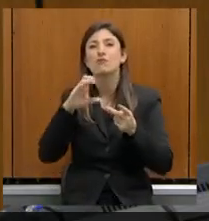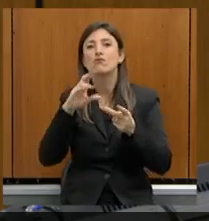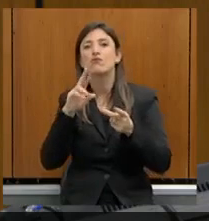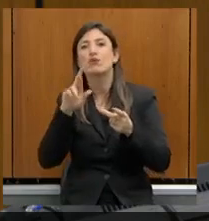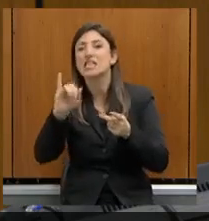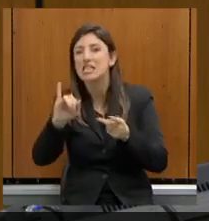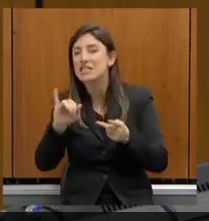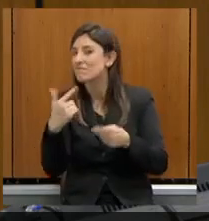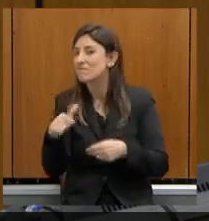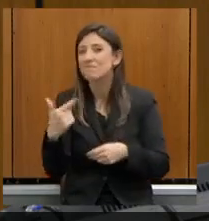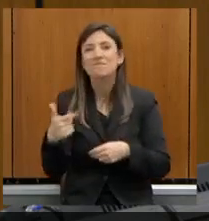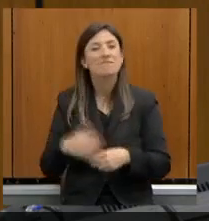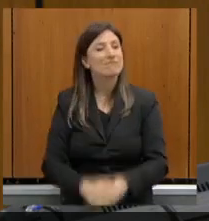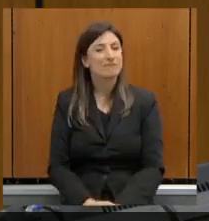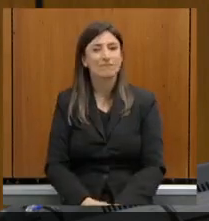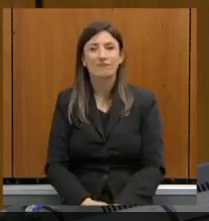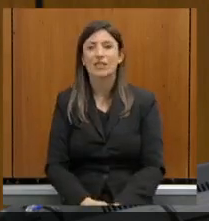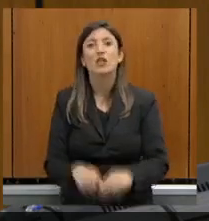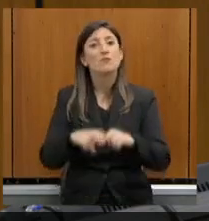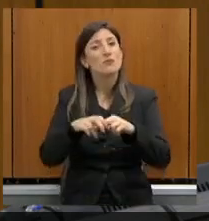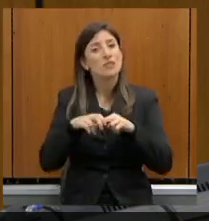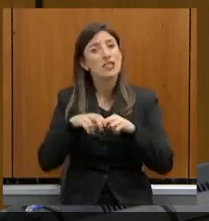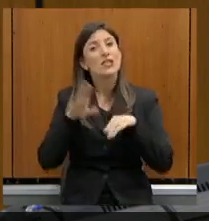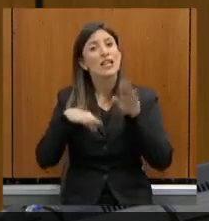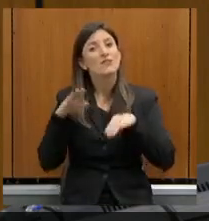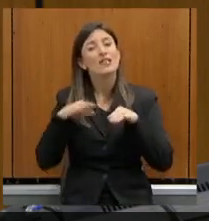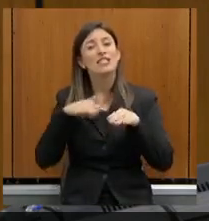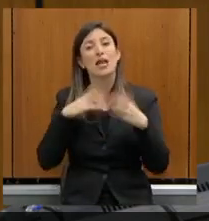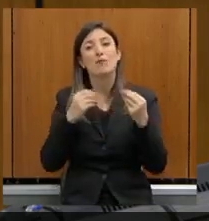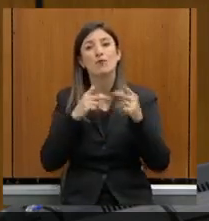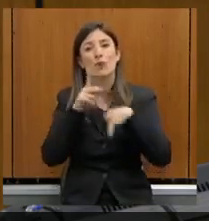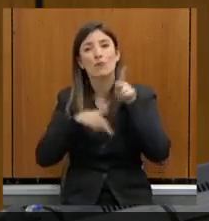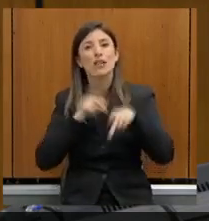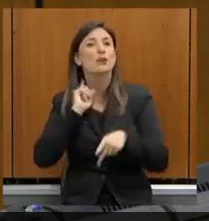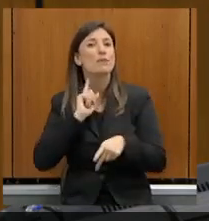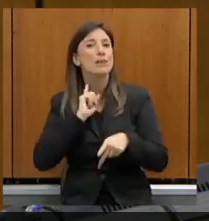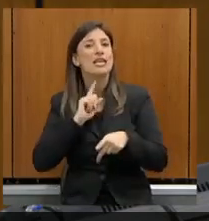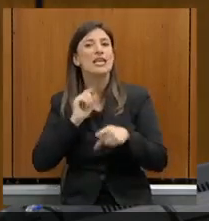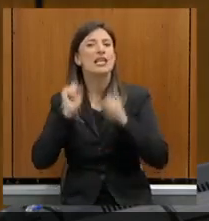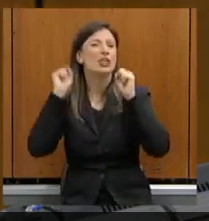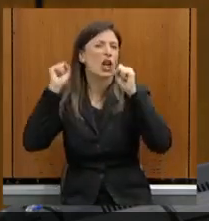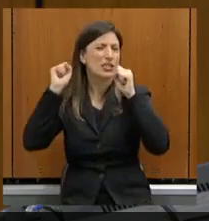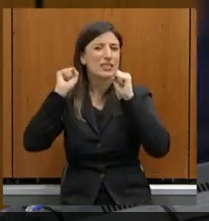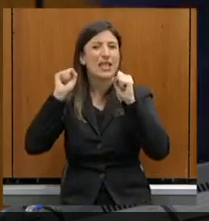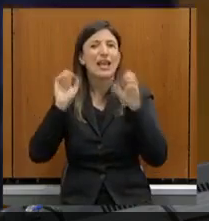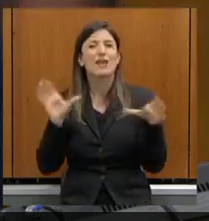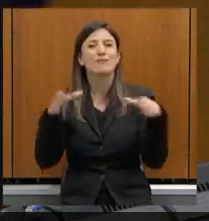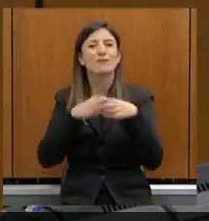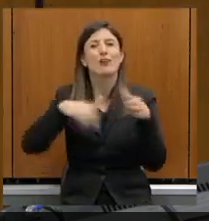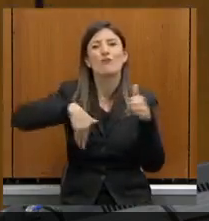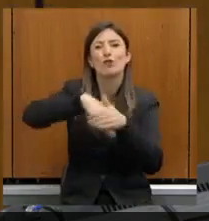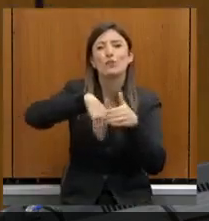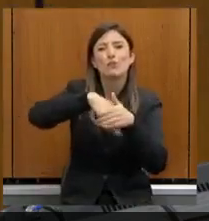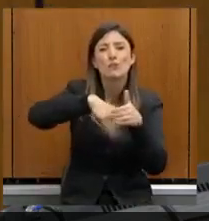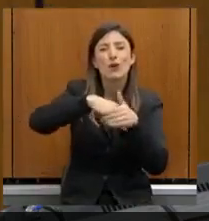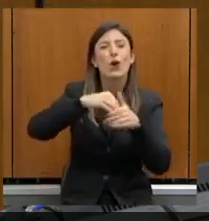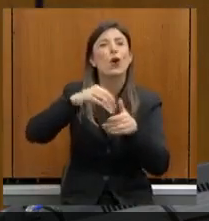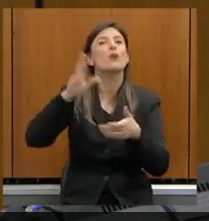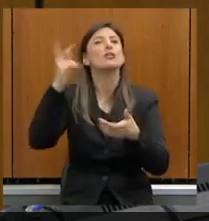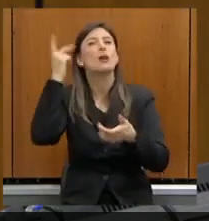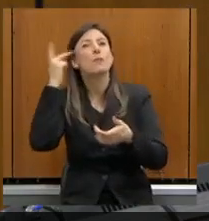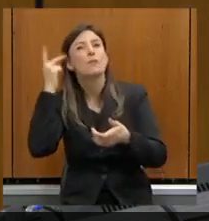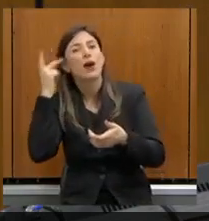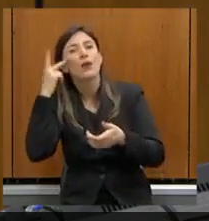a gente tem mais torcedor dos times de São Paulo e do Rio do que dos de Minas. porque assiste mais,